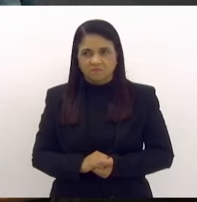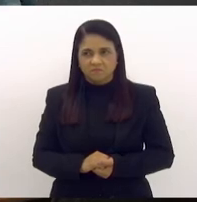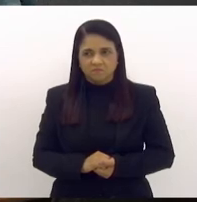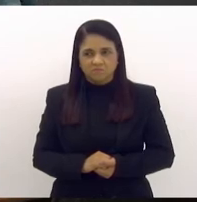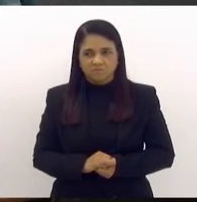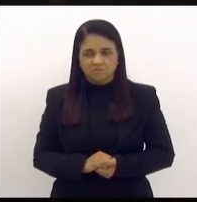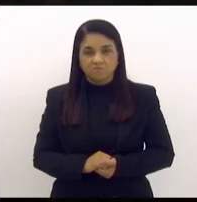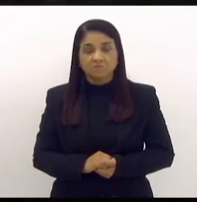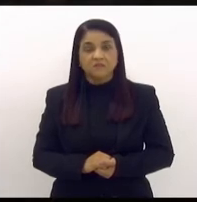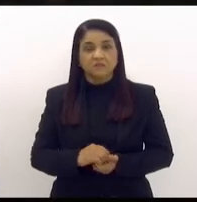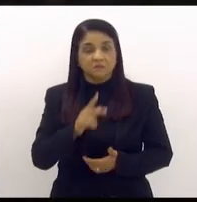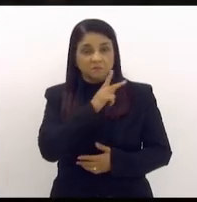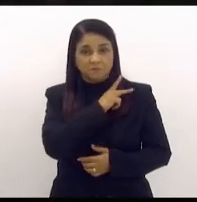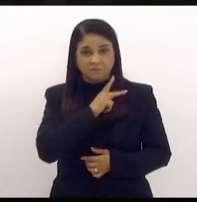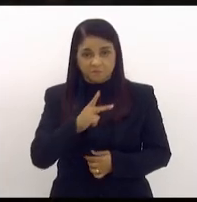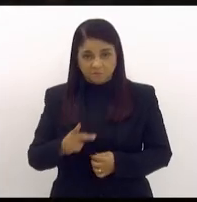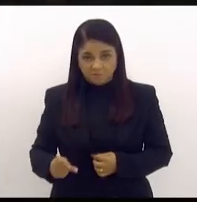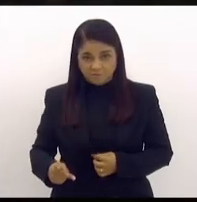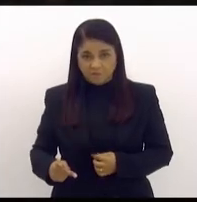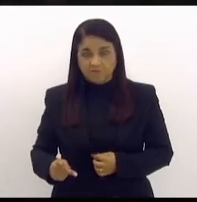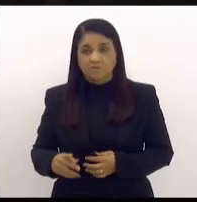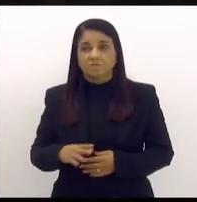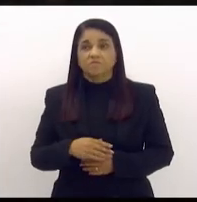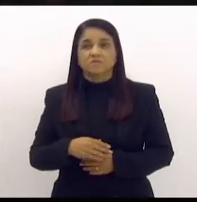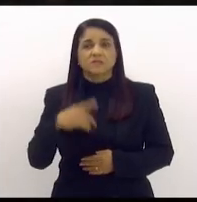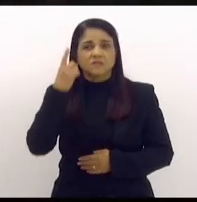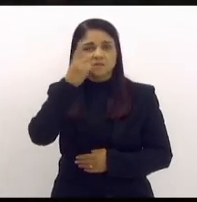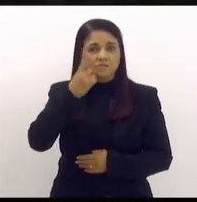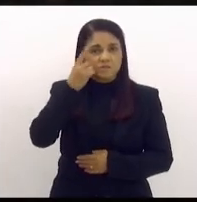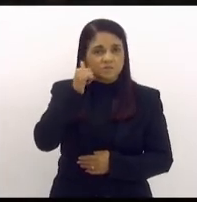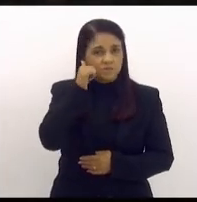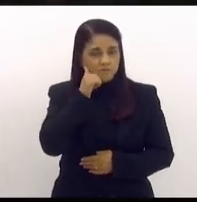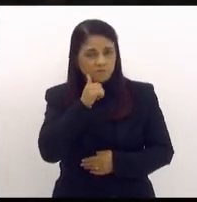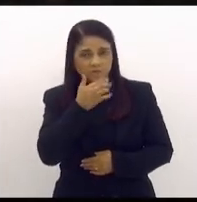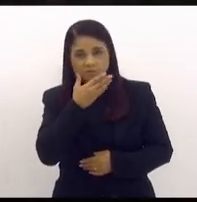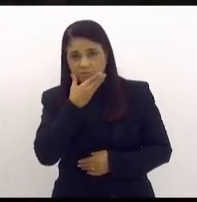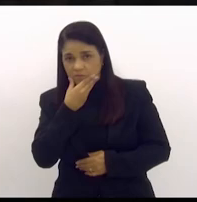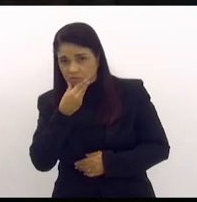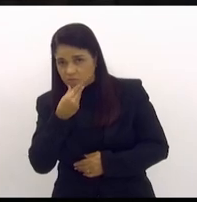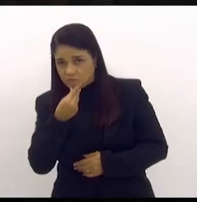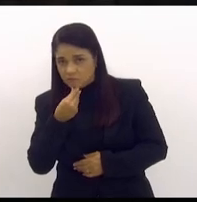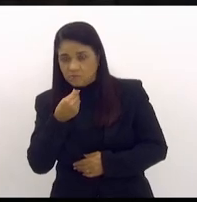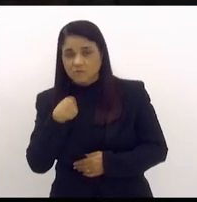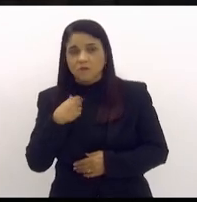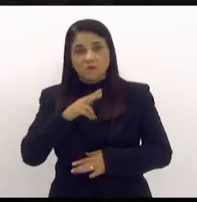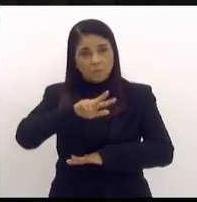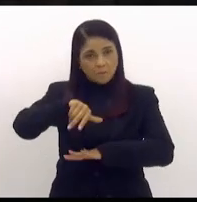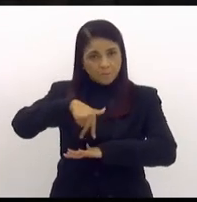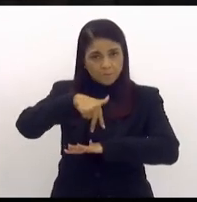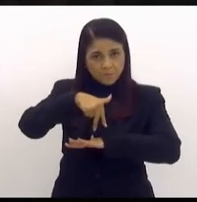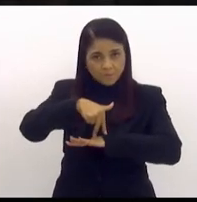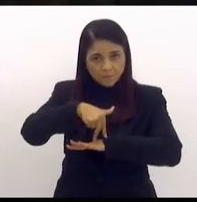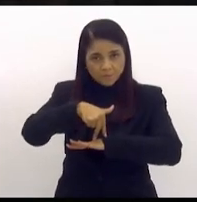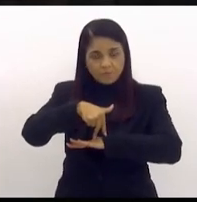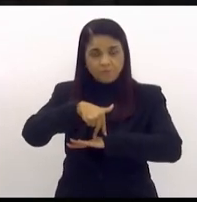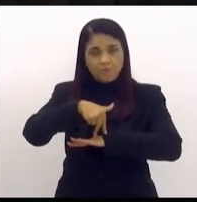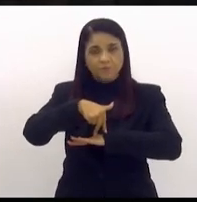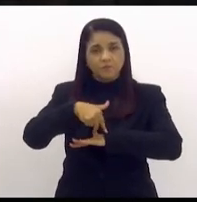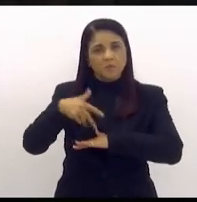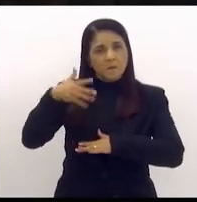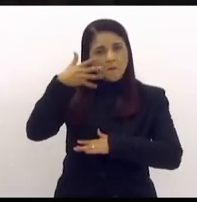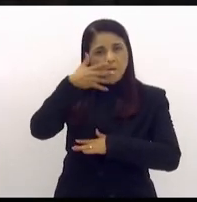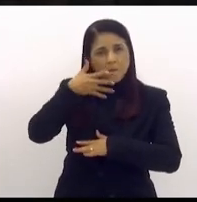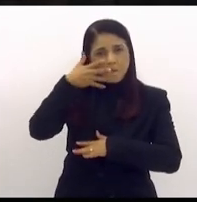senhora presidenta, senhoras deputadas, senhores deputados, venham aqui falar das